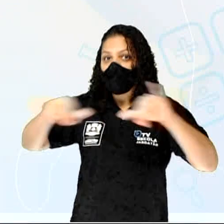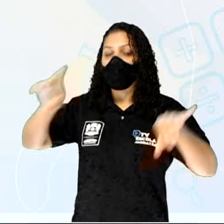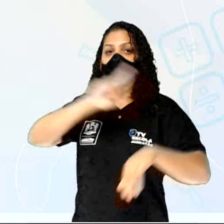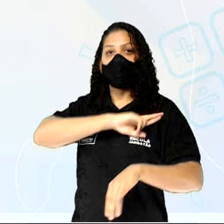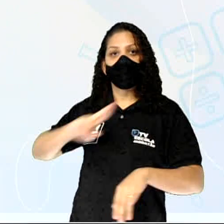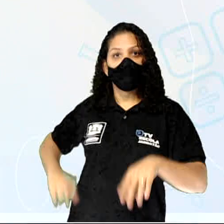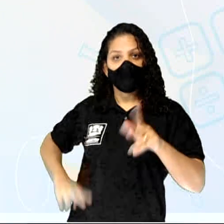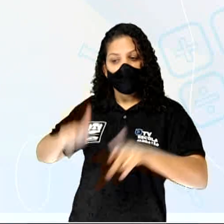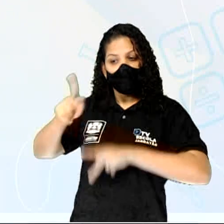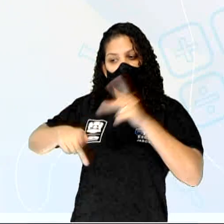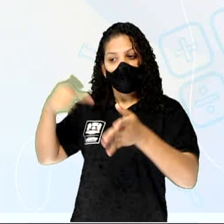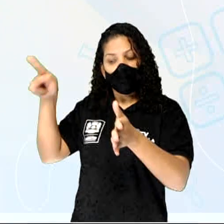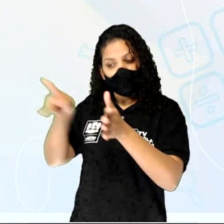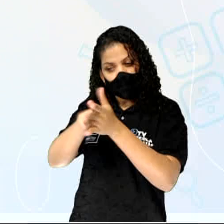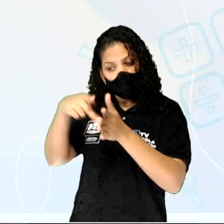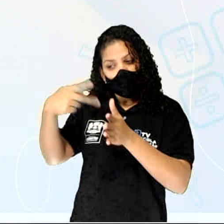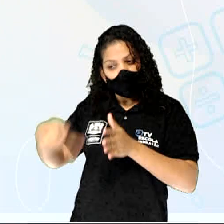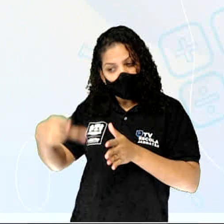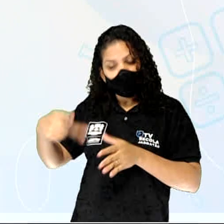China.